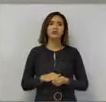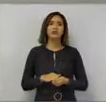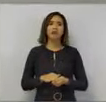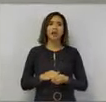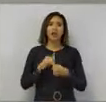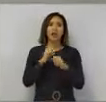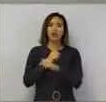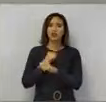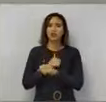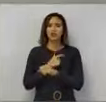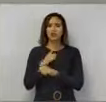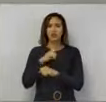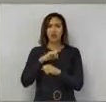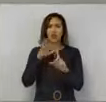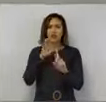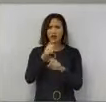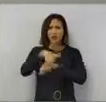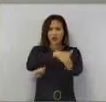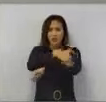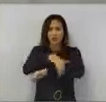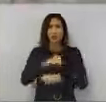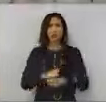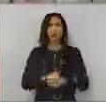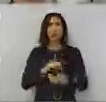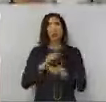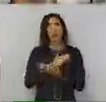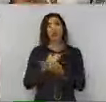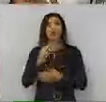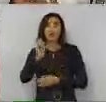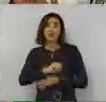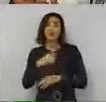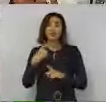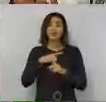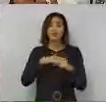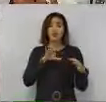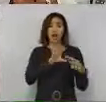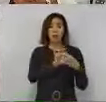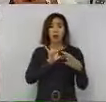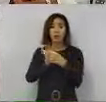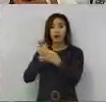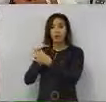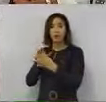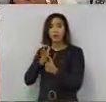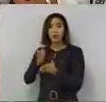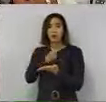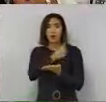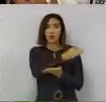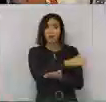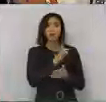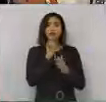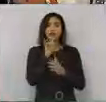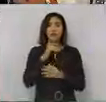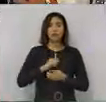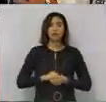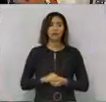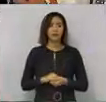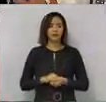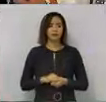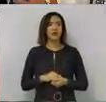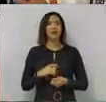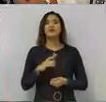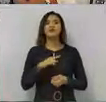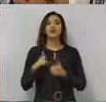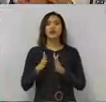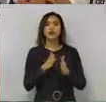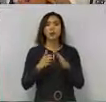ruas? Eu não entendi. Em alguns casos, sim, quando você for fazer redes de distribuição. As adutoras normalmente são para um caminhamento